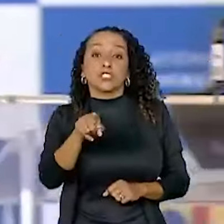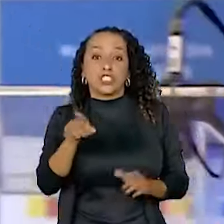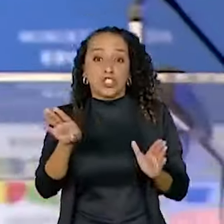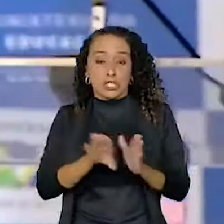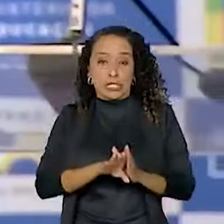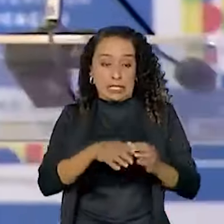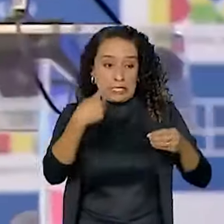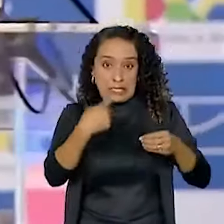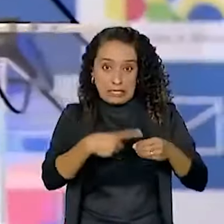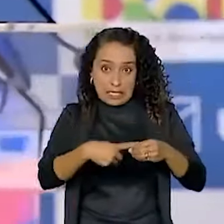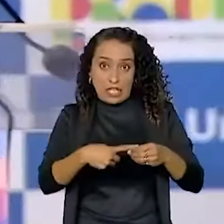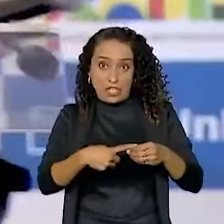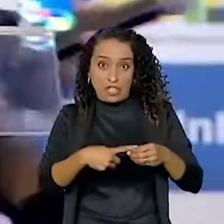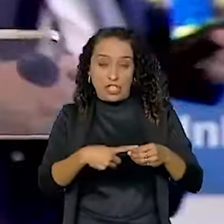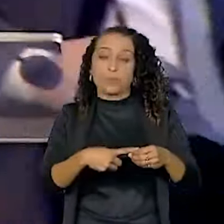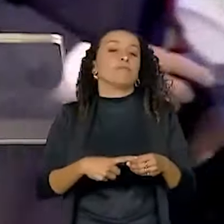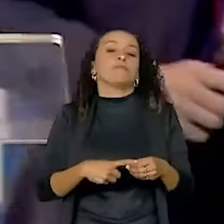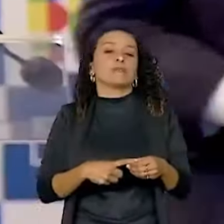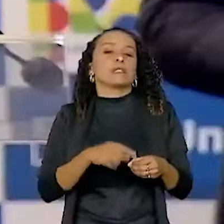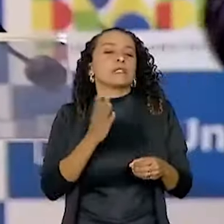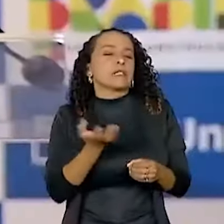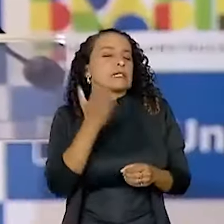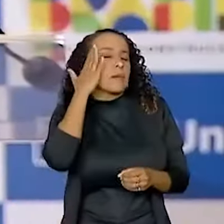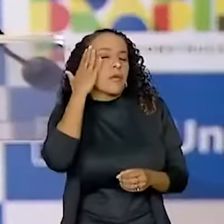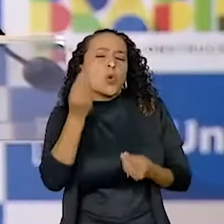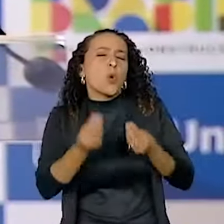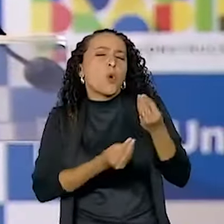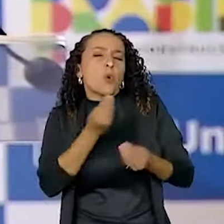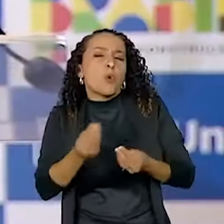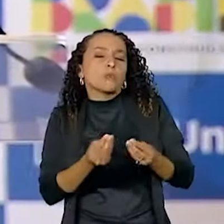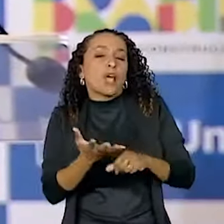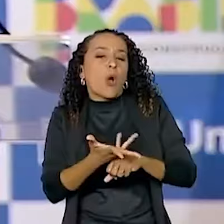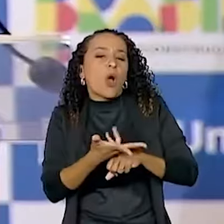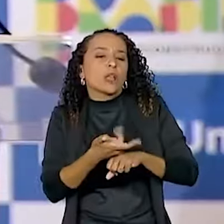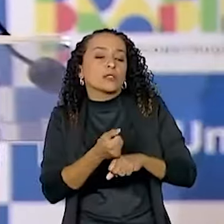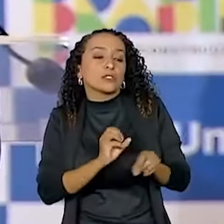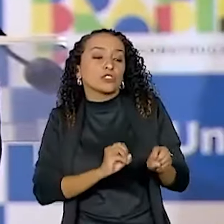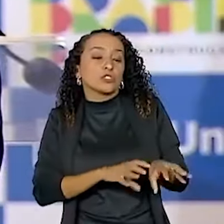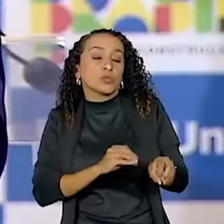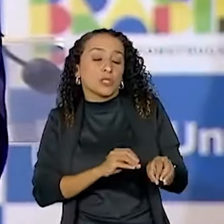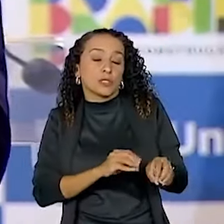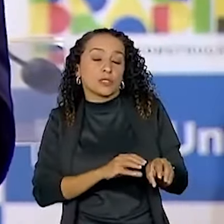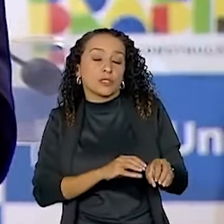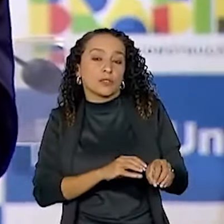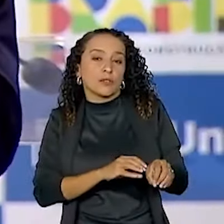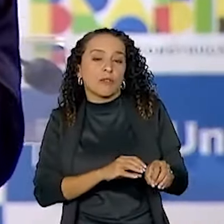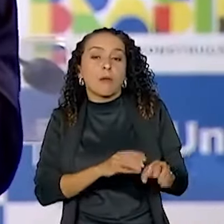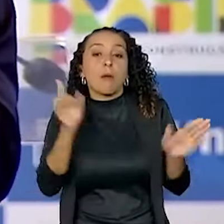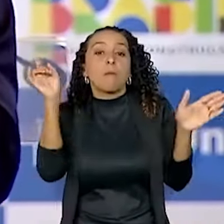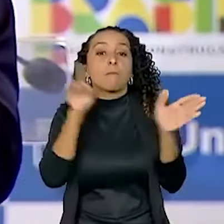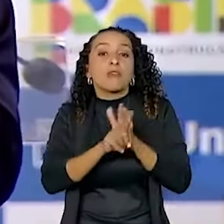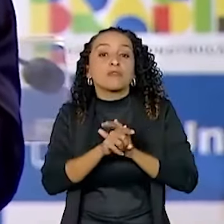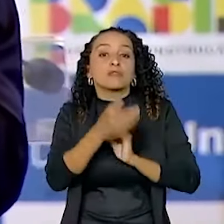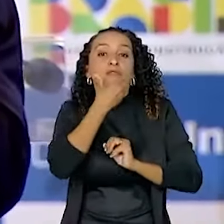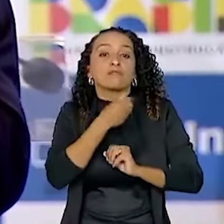numa cidade e vocês quiserem saber como é que está a qualidade da educação, pergunte para o